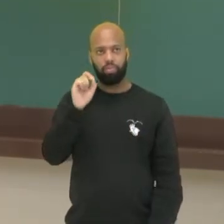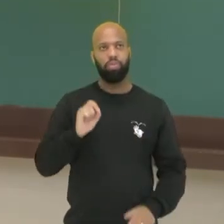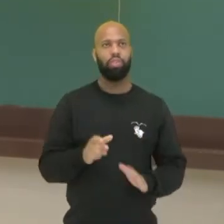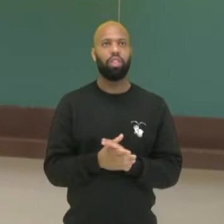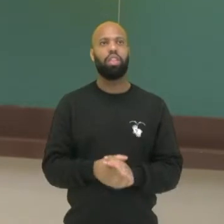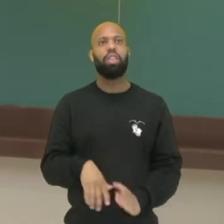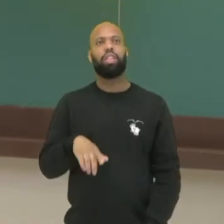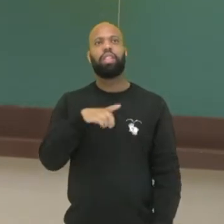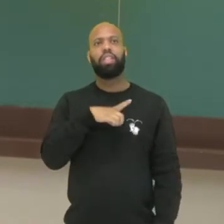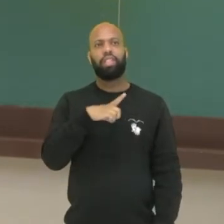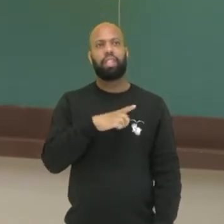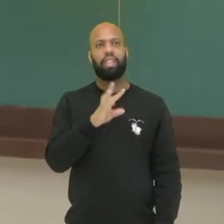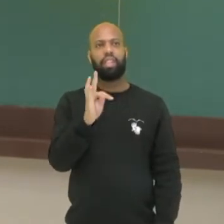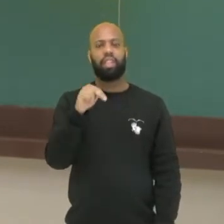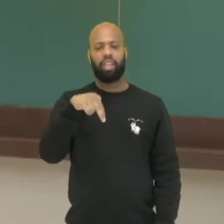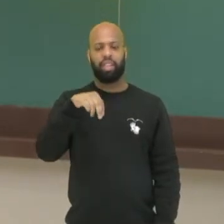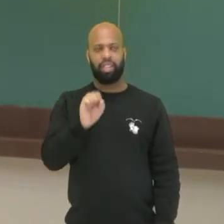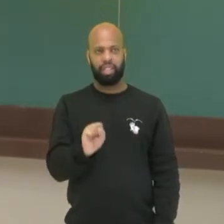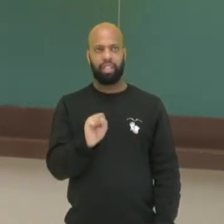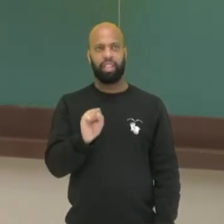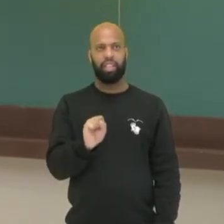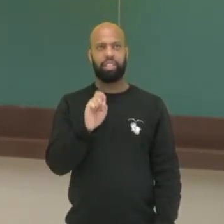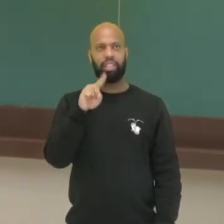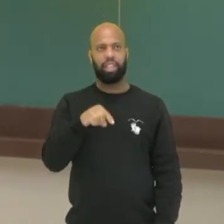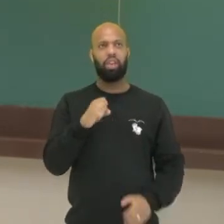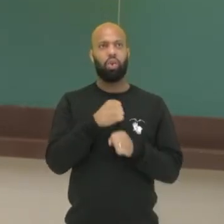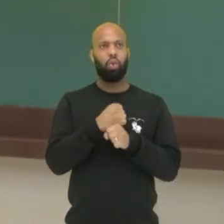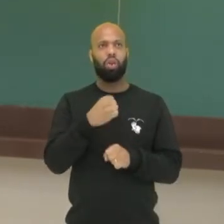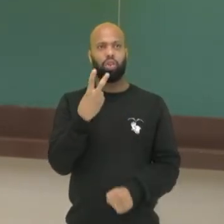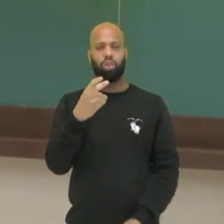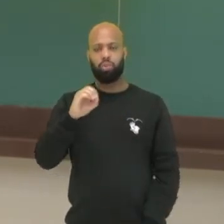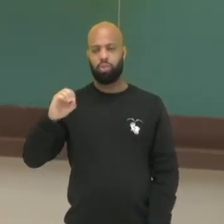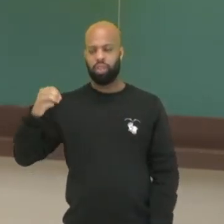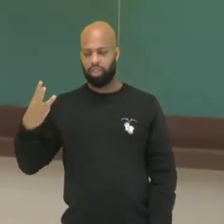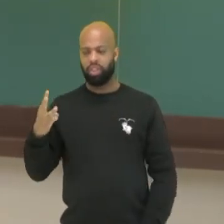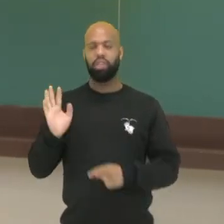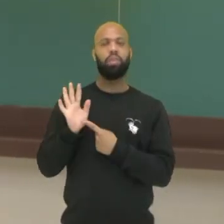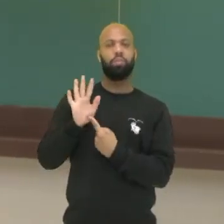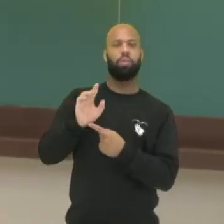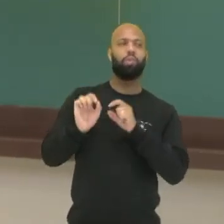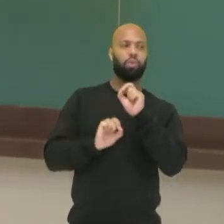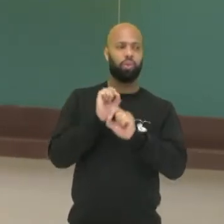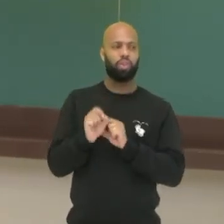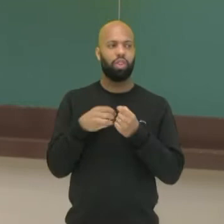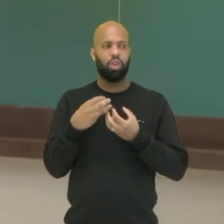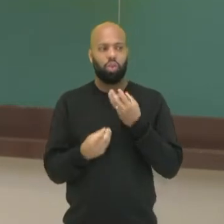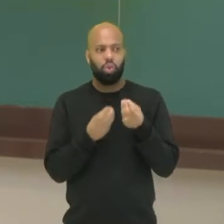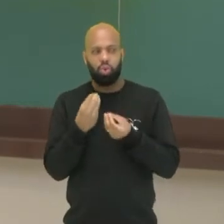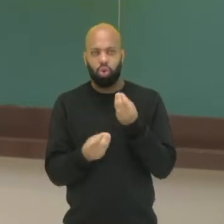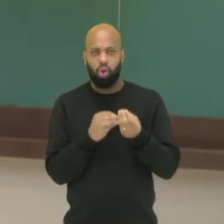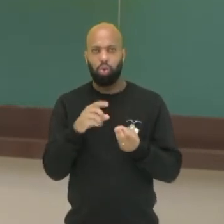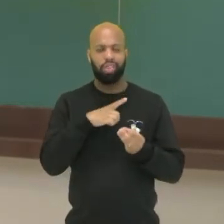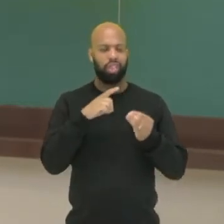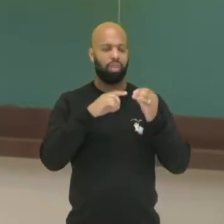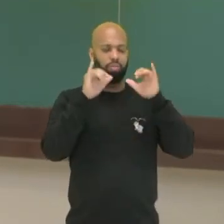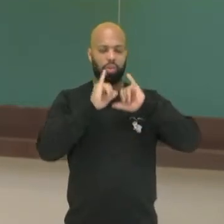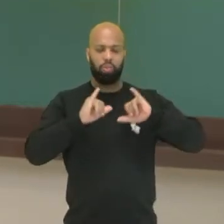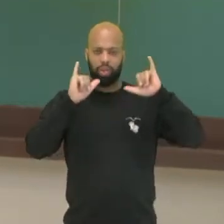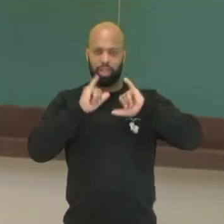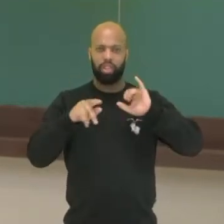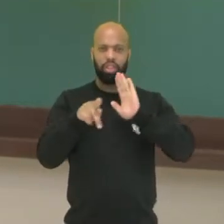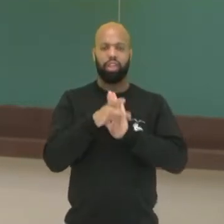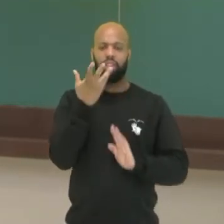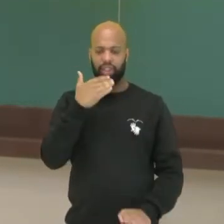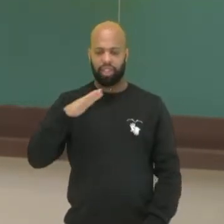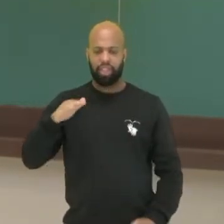nós temos aqui da TNS InterScience de 2003, mostrando como que a publicidade infantil e como a criança,